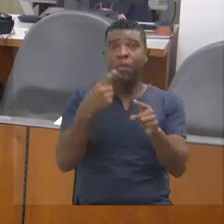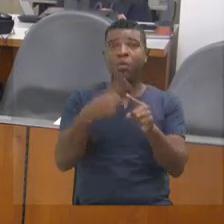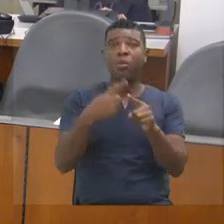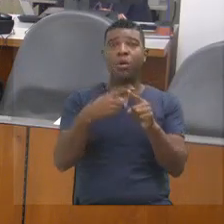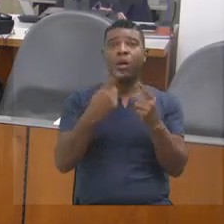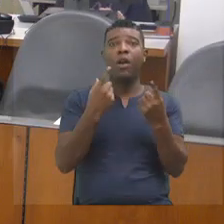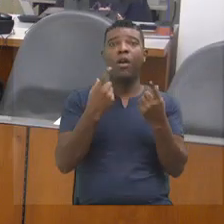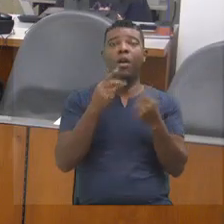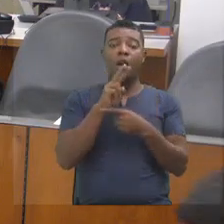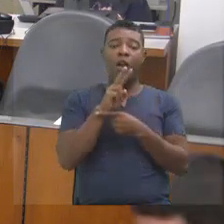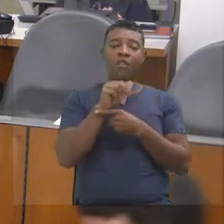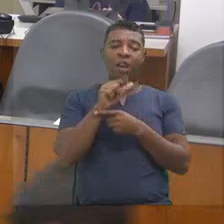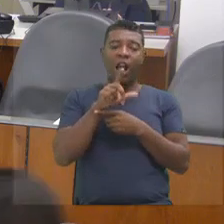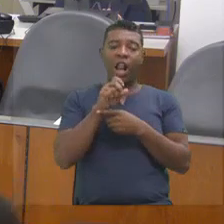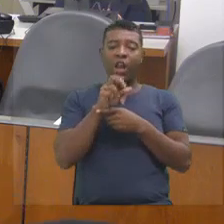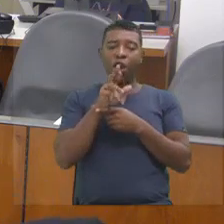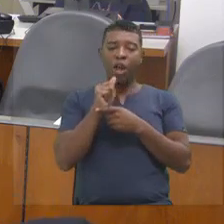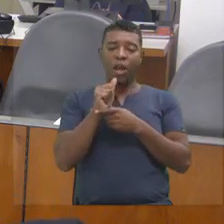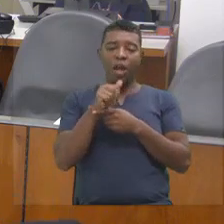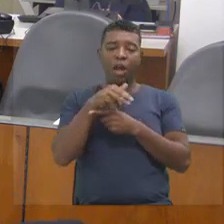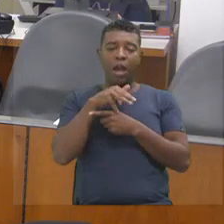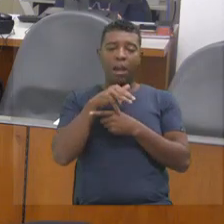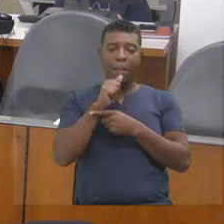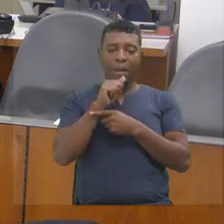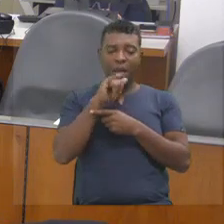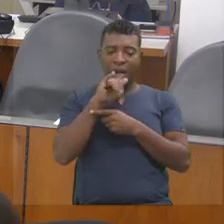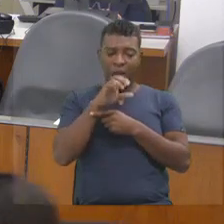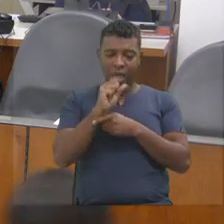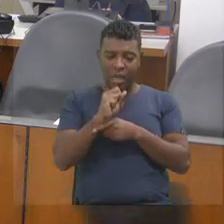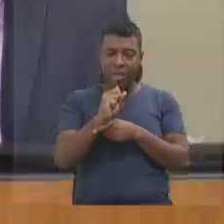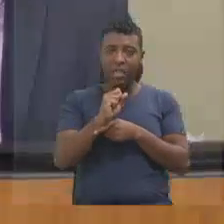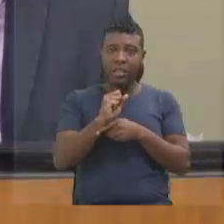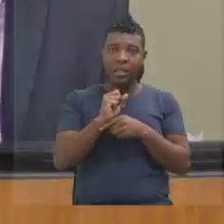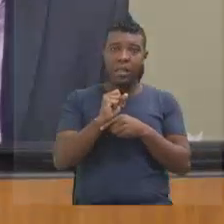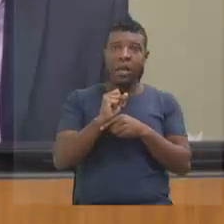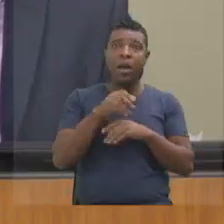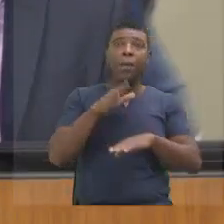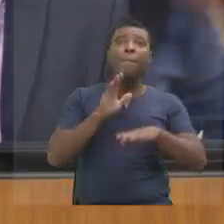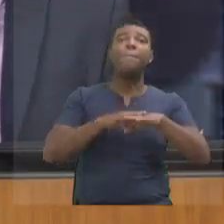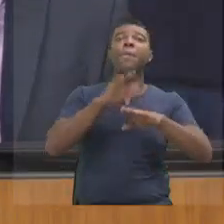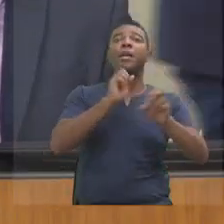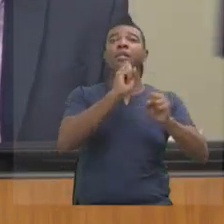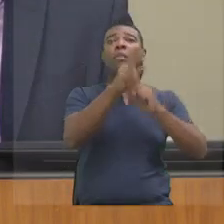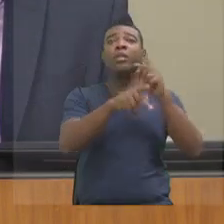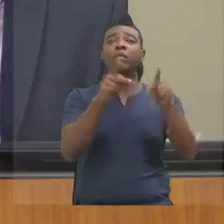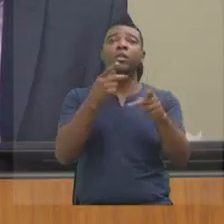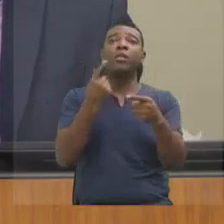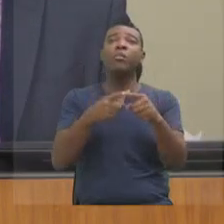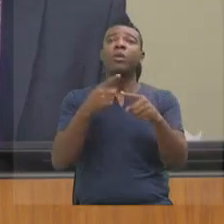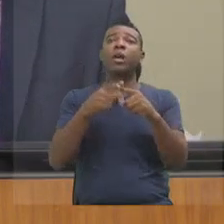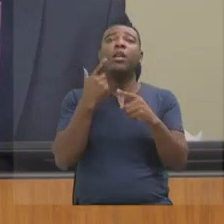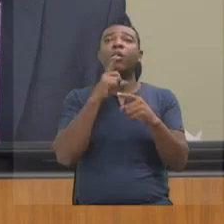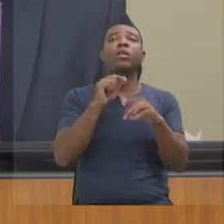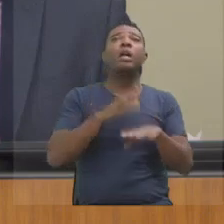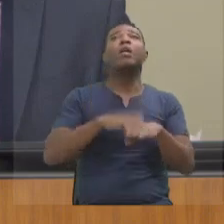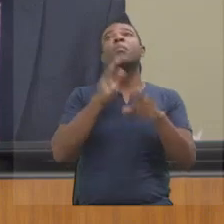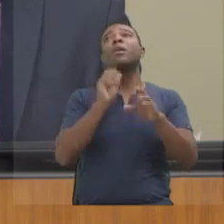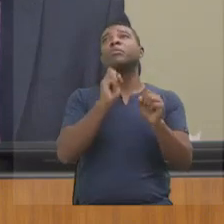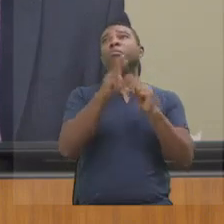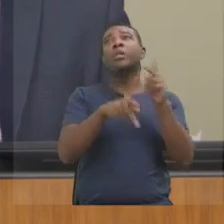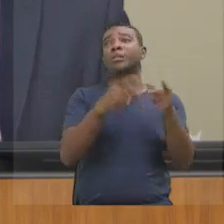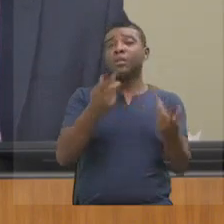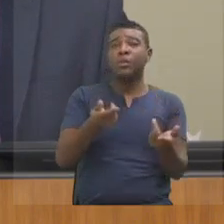o valor a mais hoje não atinja mais pessoas exatamente por causa do gargalo dos prestadores do serviços que não tem centro